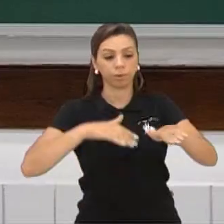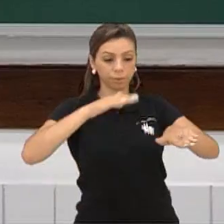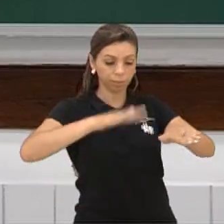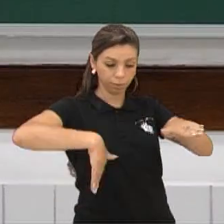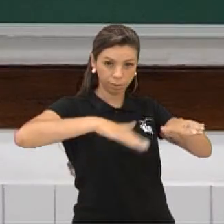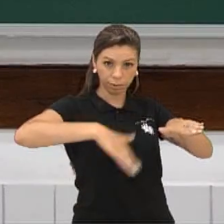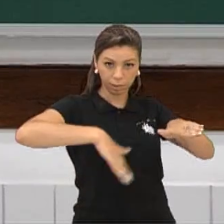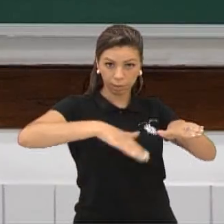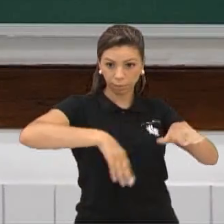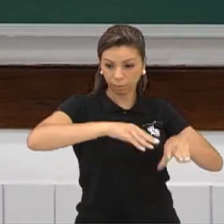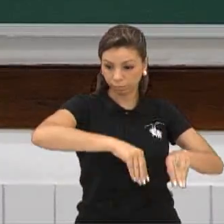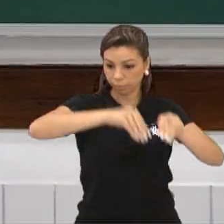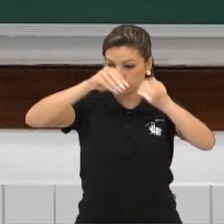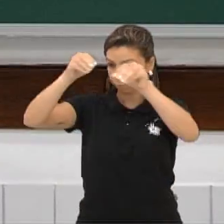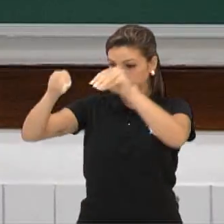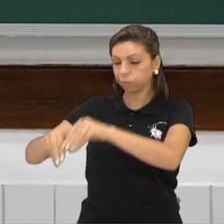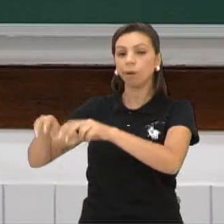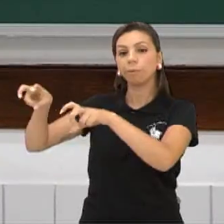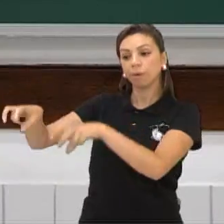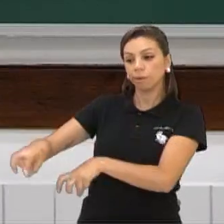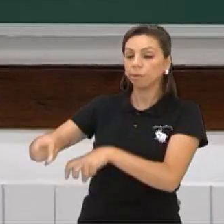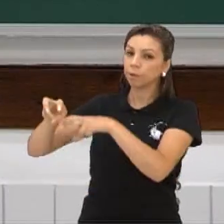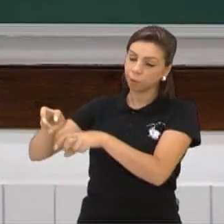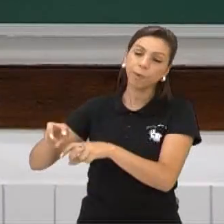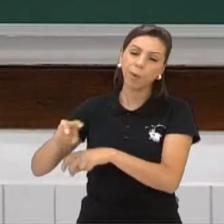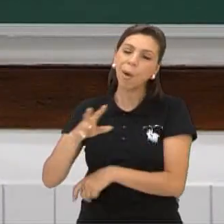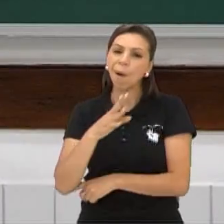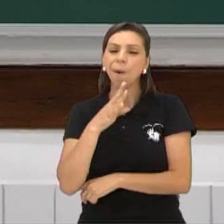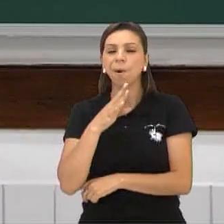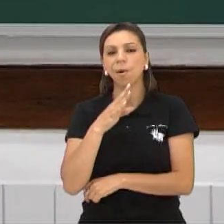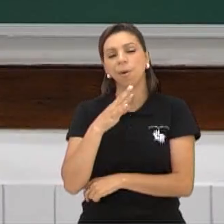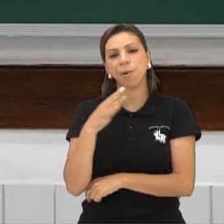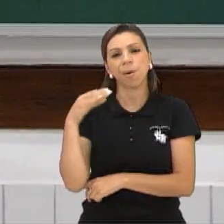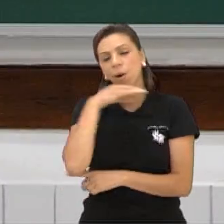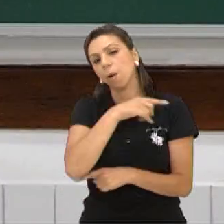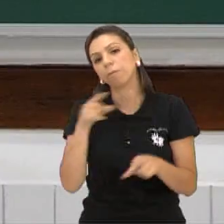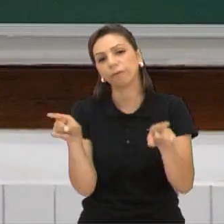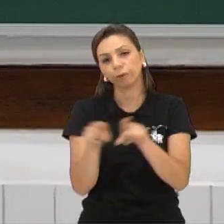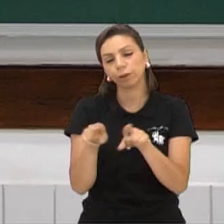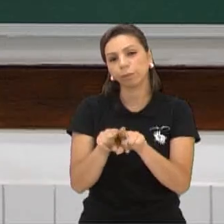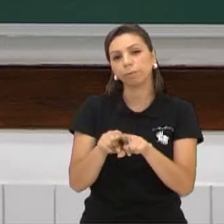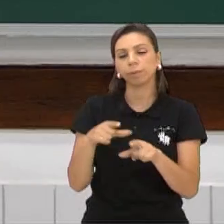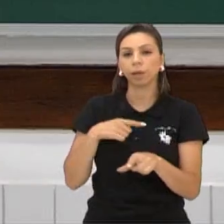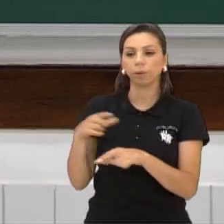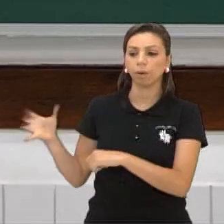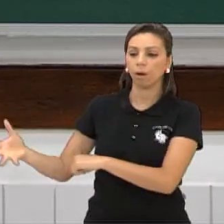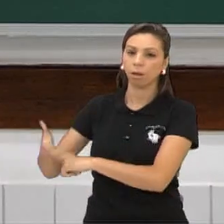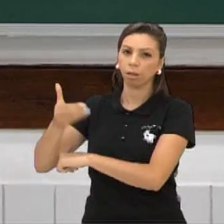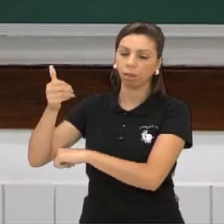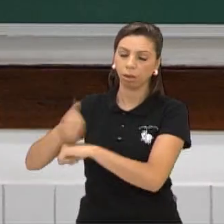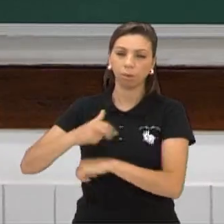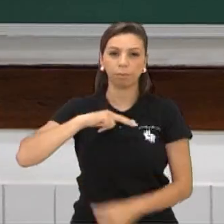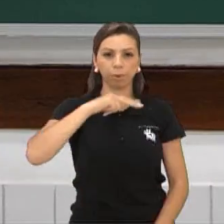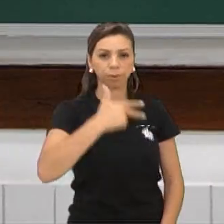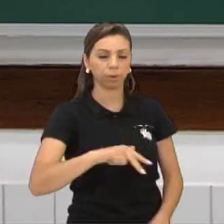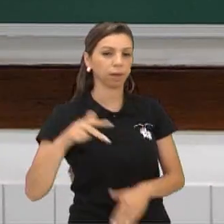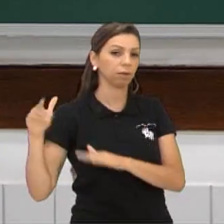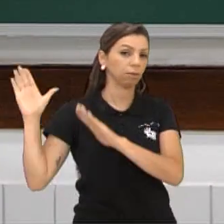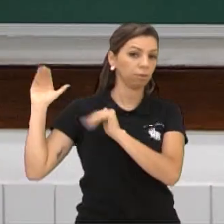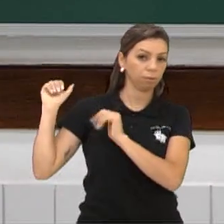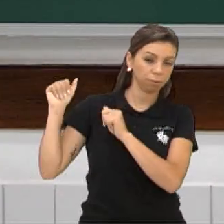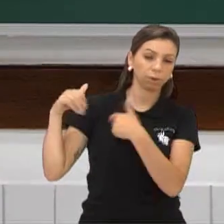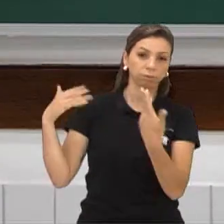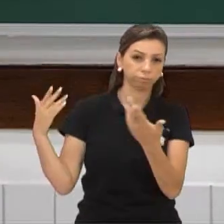para o interior, logicamente favorecida pela colonização, tanto portuguesa quanto espanhola. Então, no Paraná não poderia